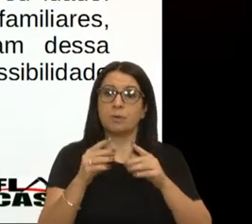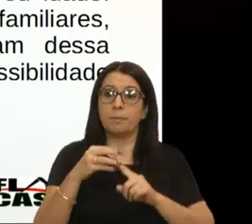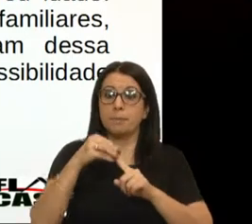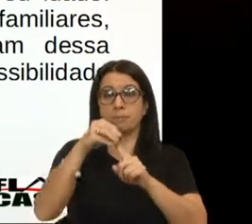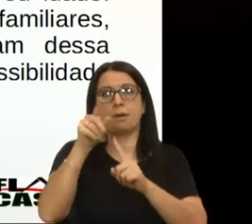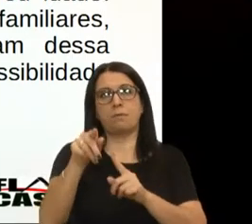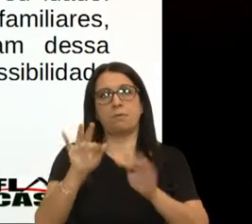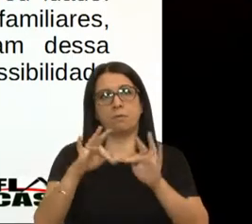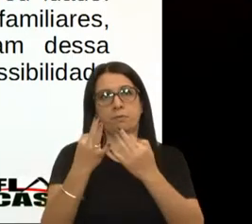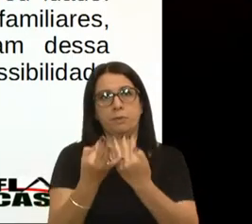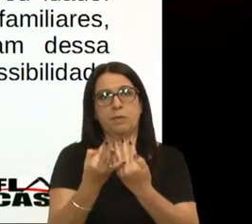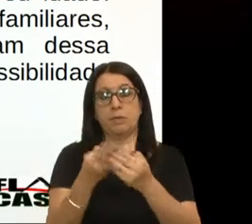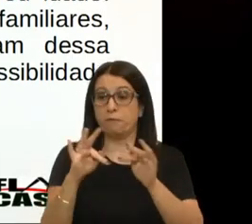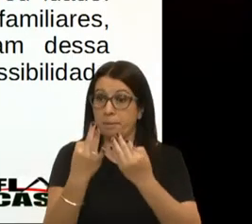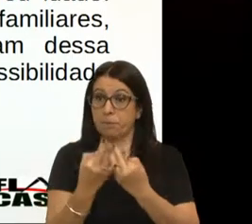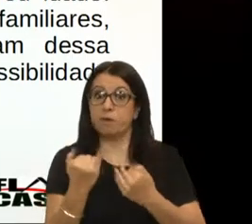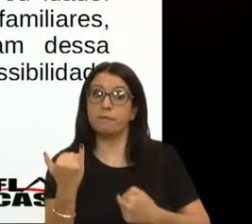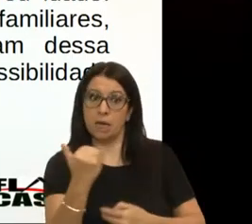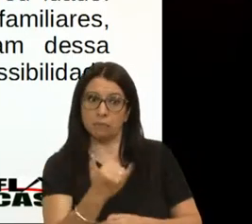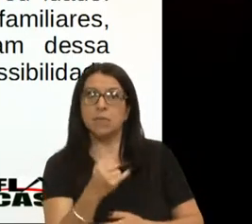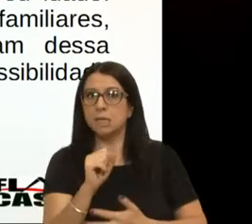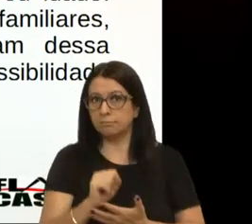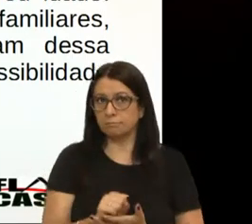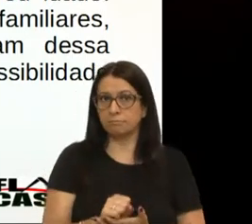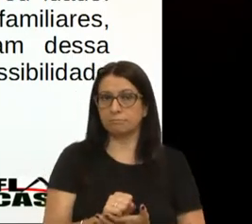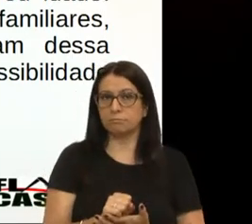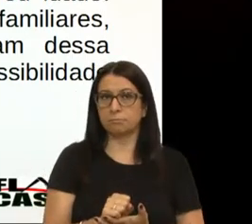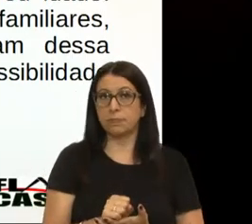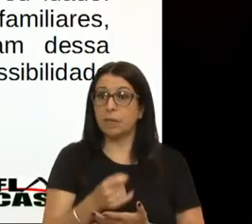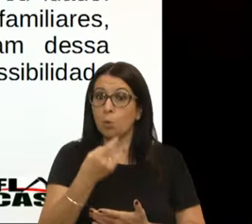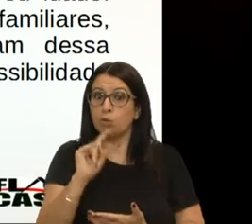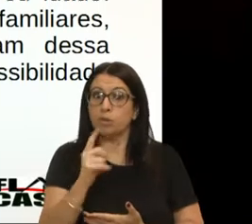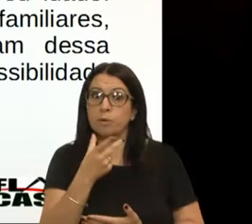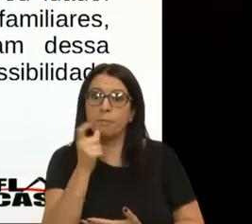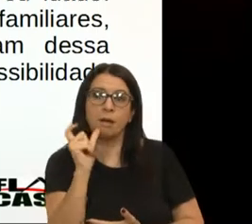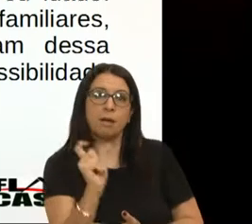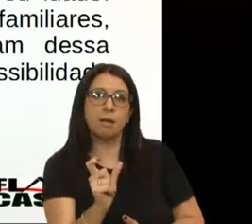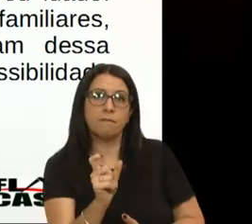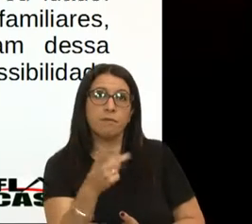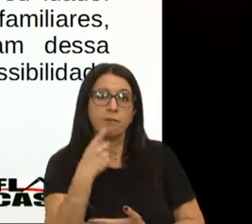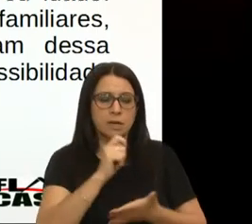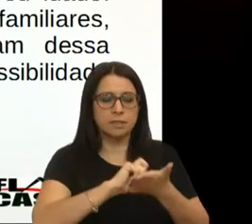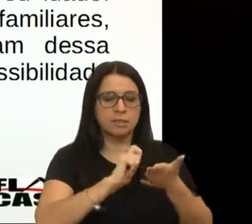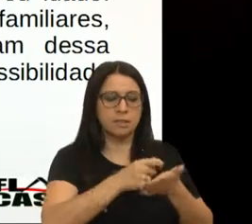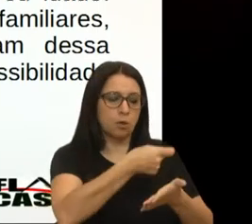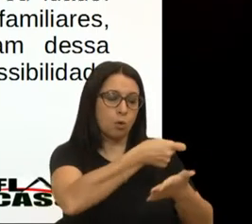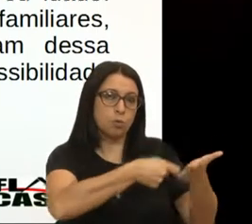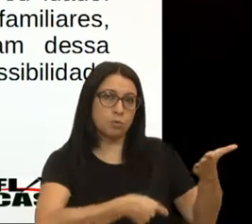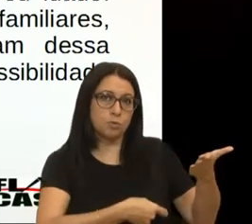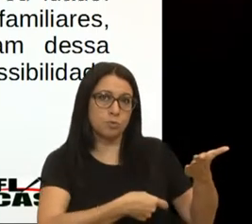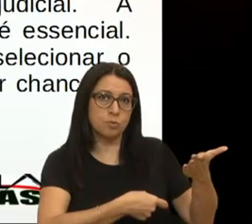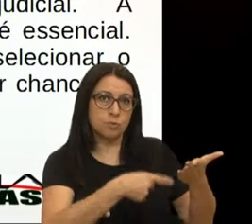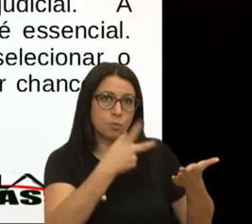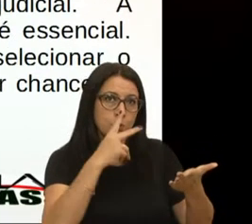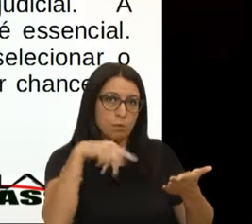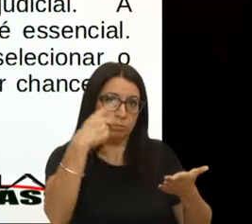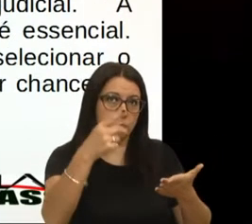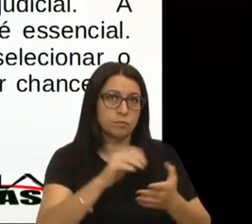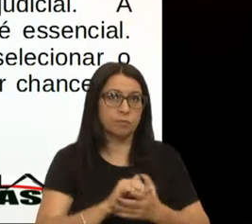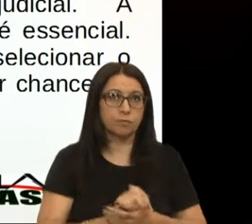família, e a família que vai ter a última palavra e vai dar por escrita autorização, como veremos aqui mais